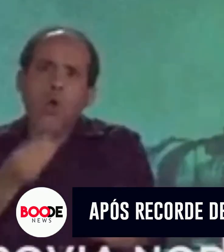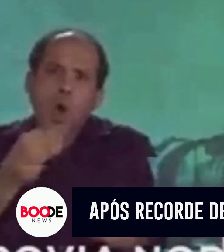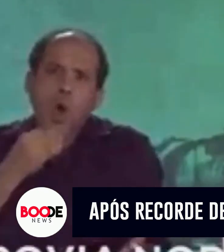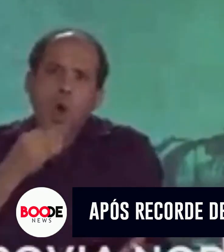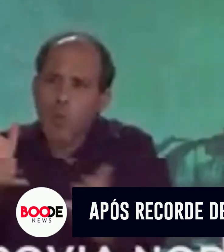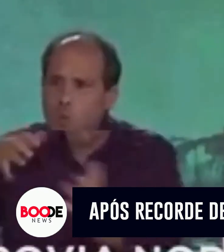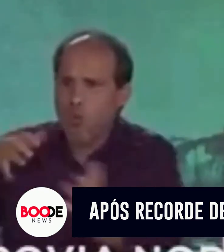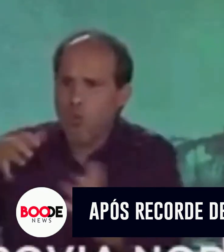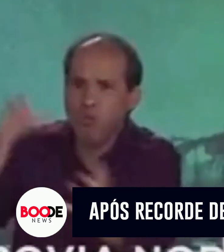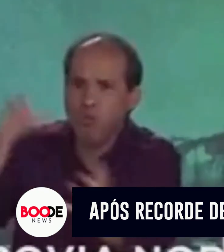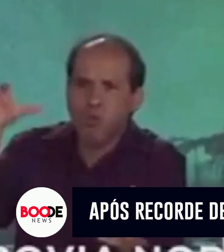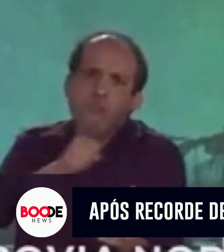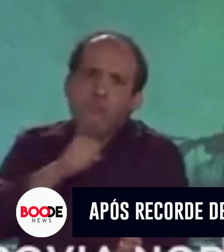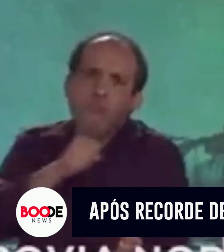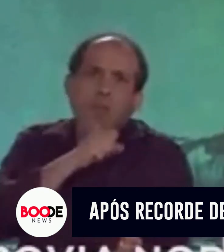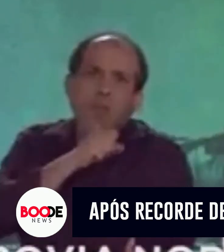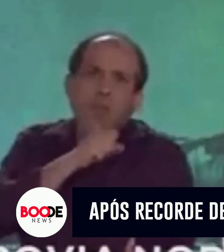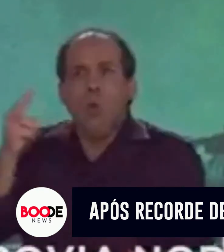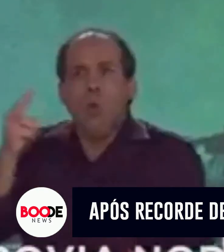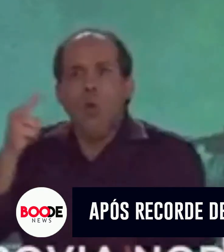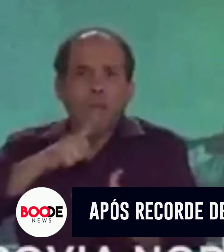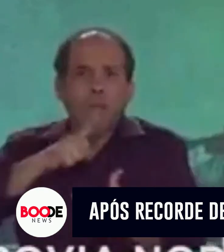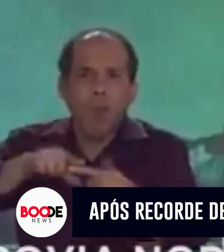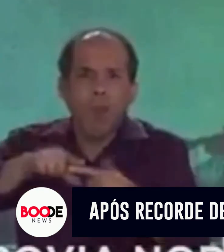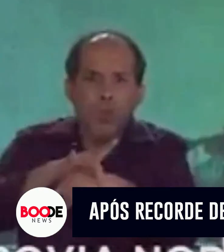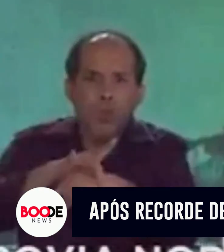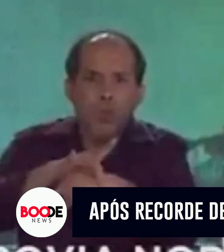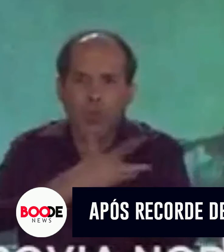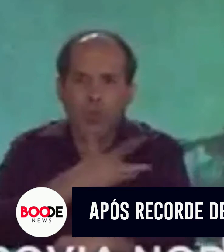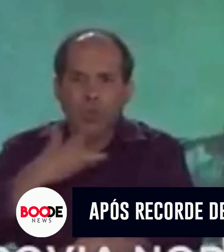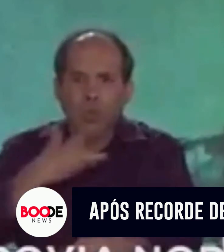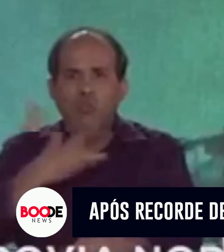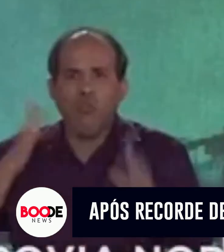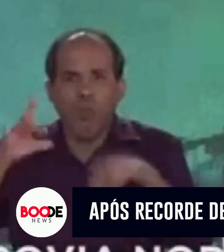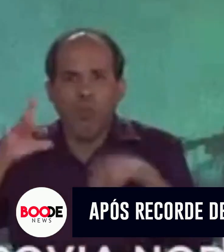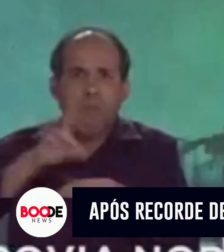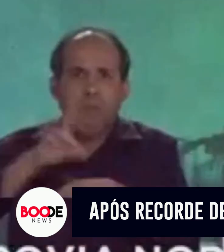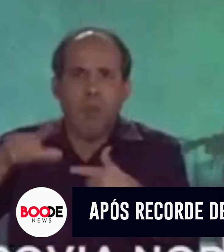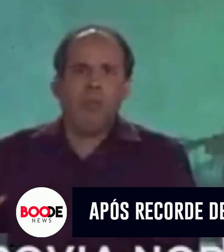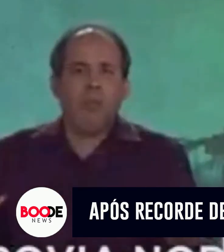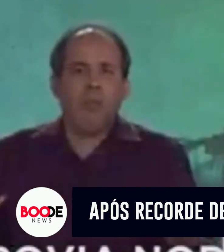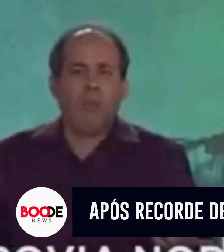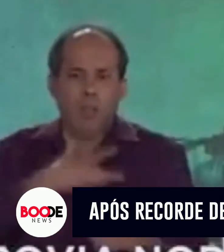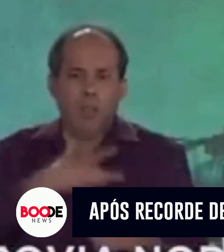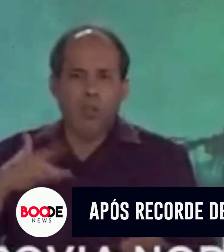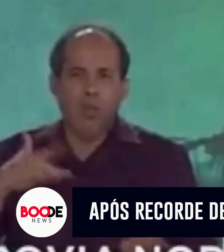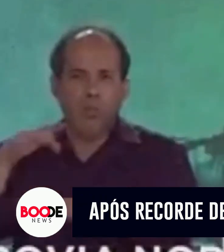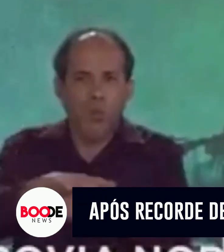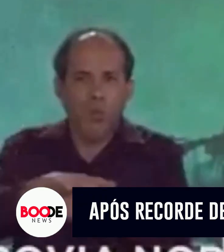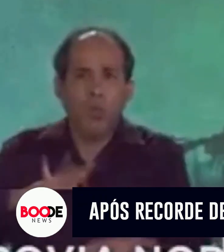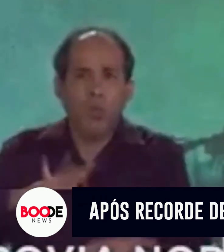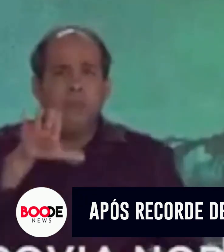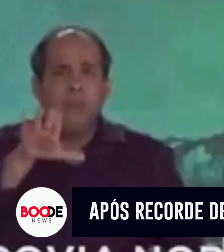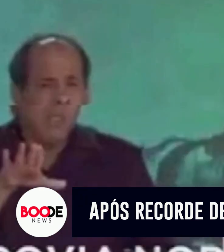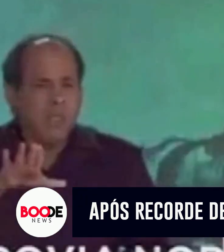idosos, aqueles que têm doenças, comorbidades. Mas